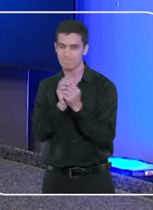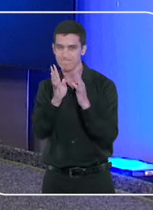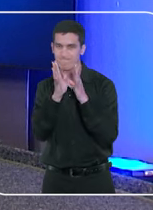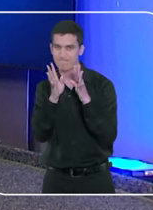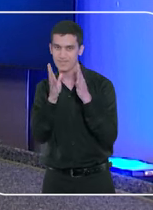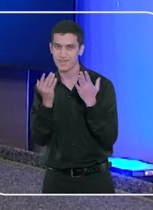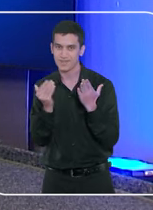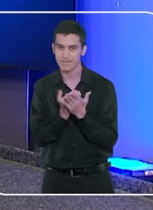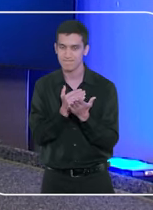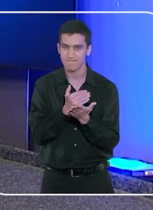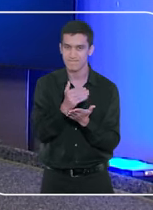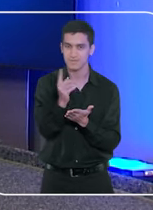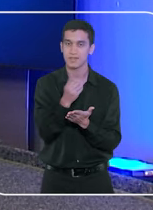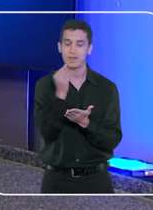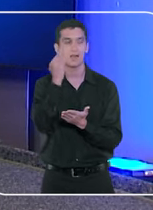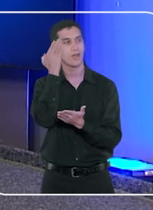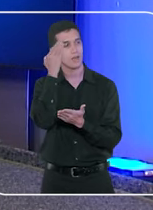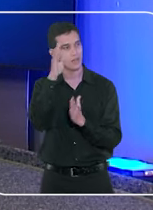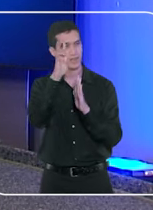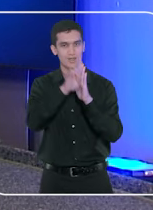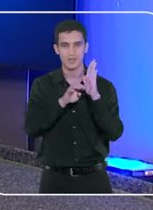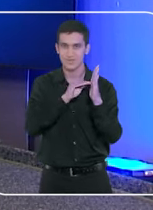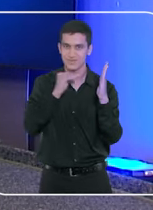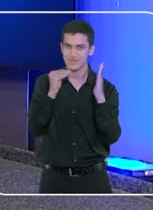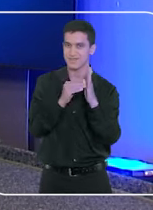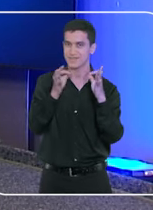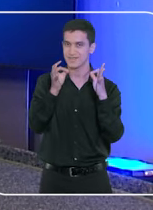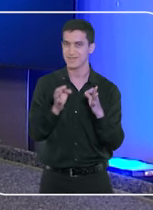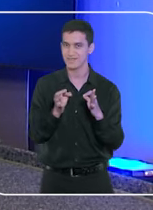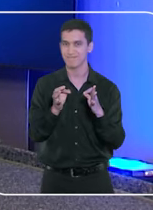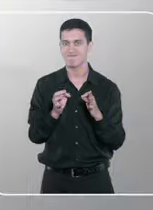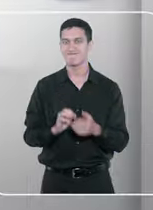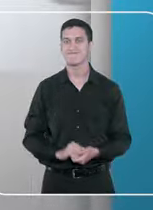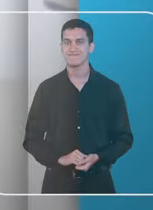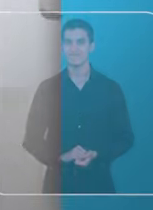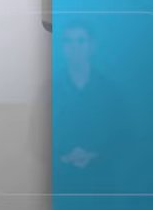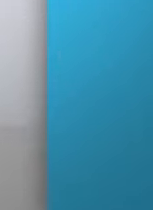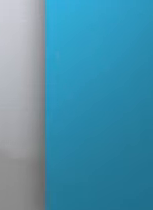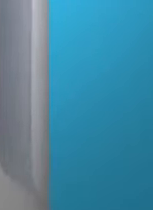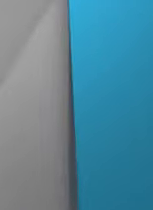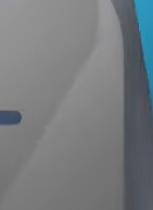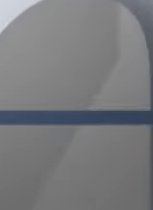agora para a gente entender direito esses dois assuntos.